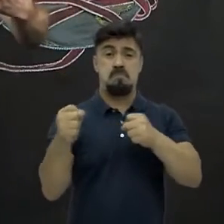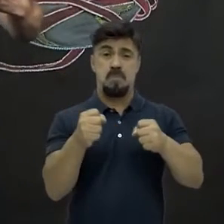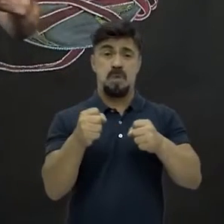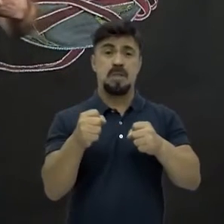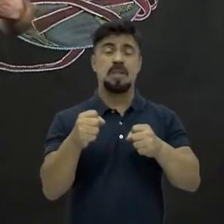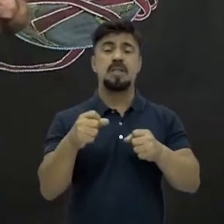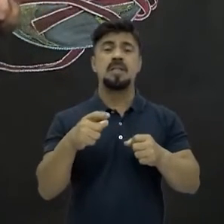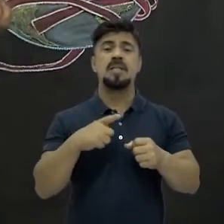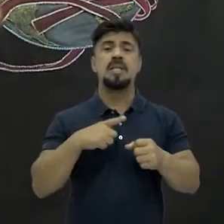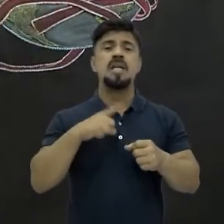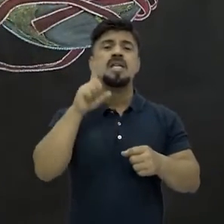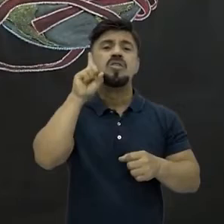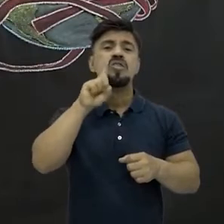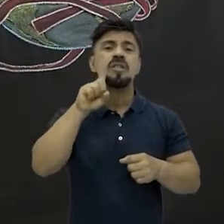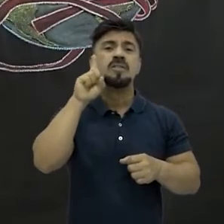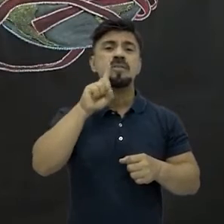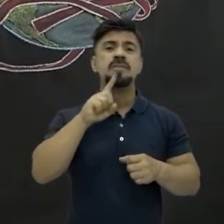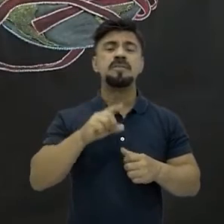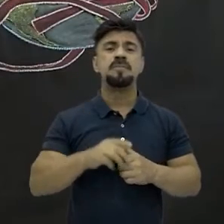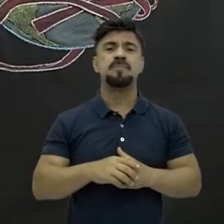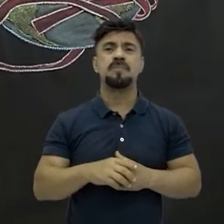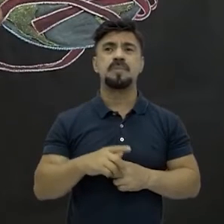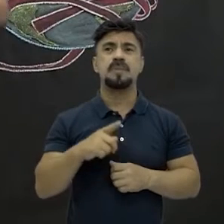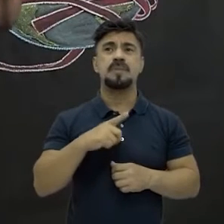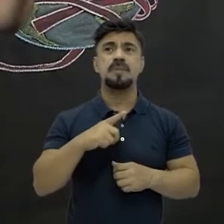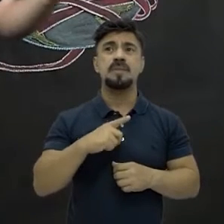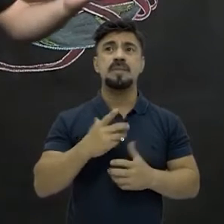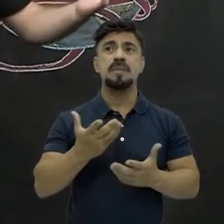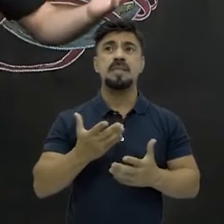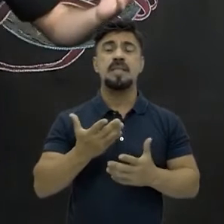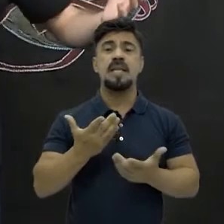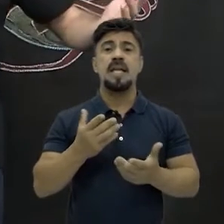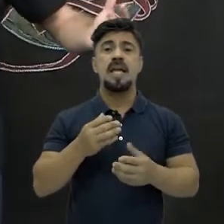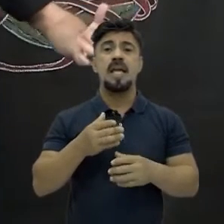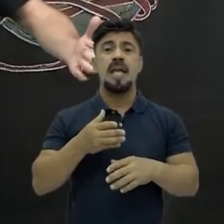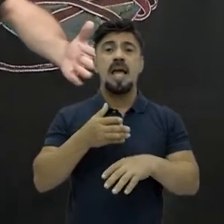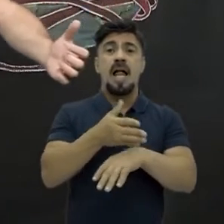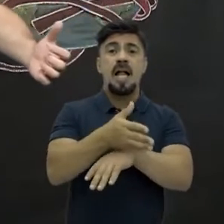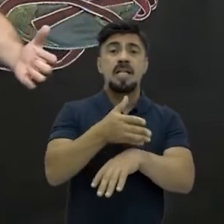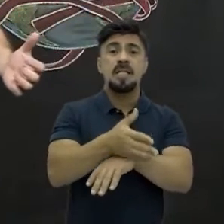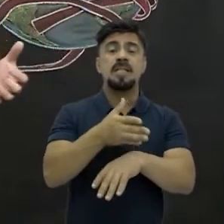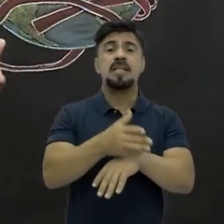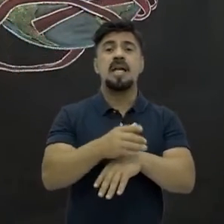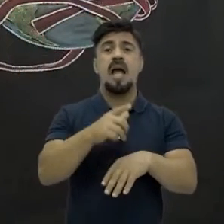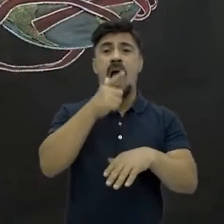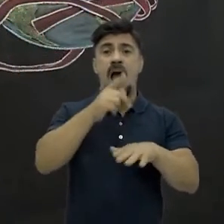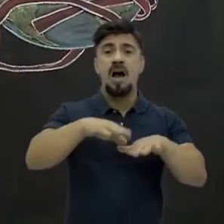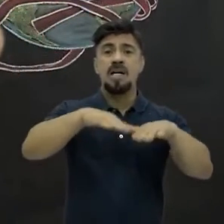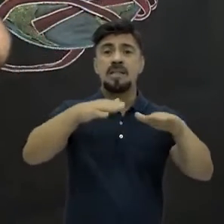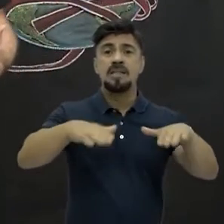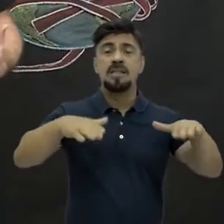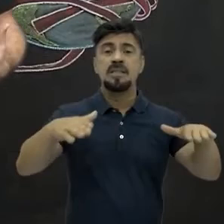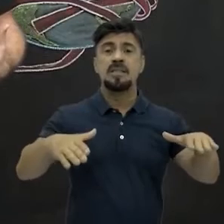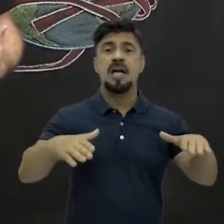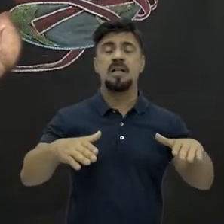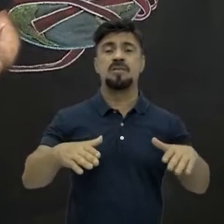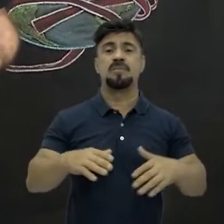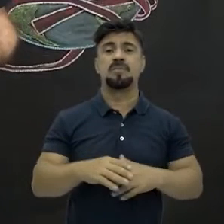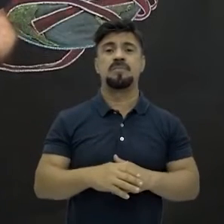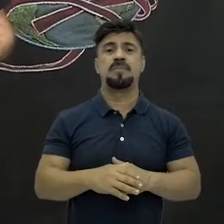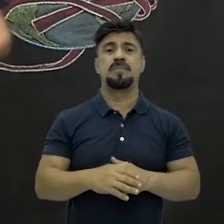que tinha os Estados Unidos em ter ali acesso tanto ao Oceano Atlântico quanto ao Oceano